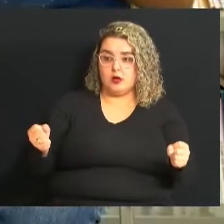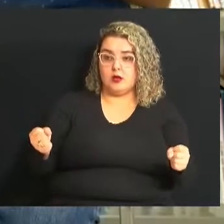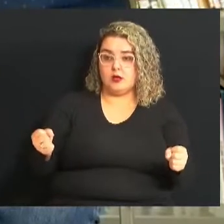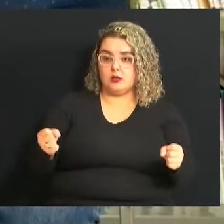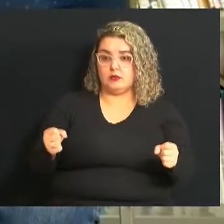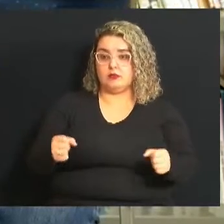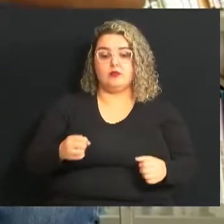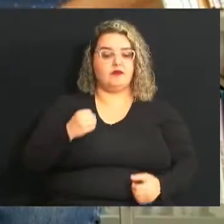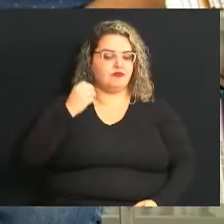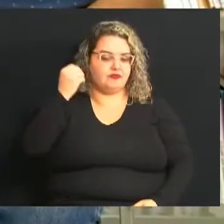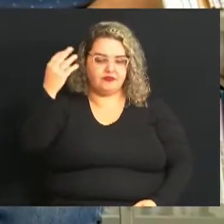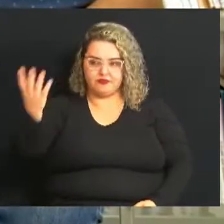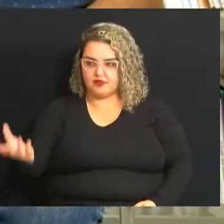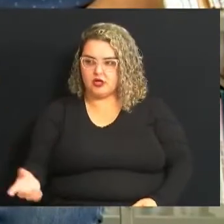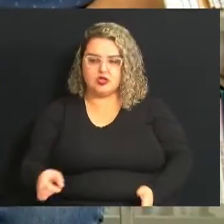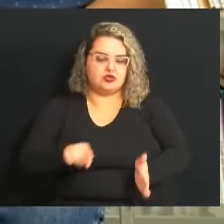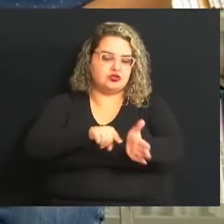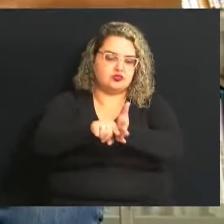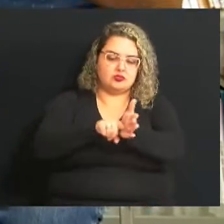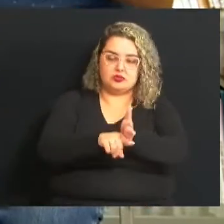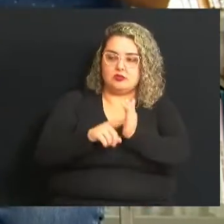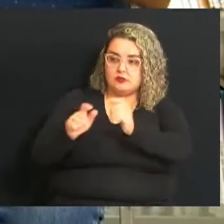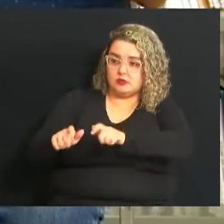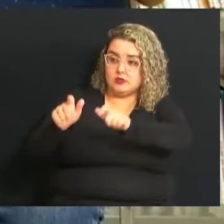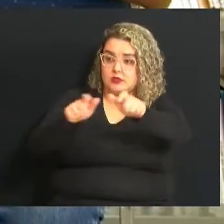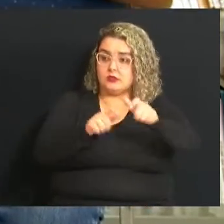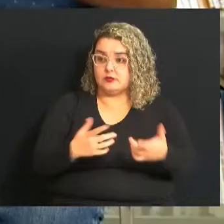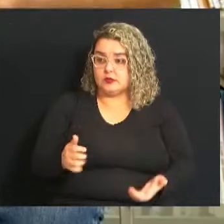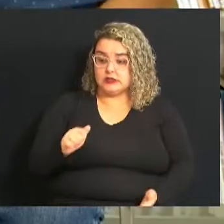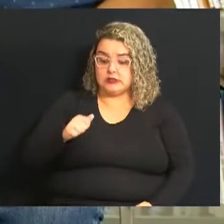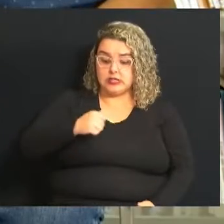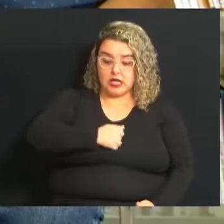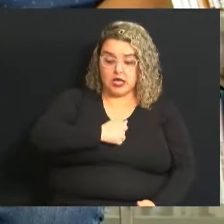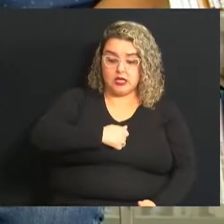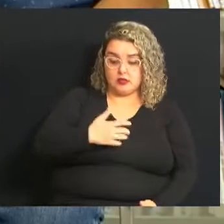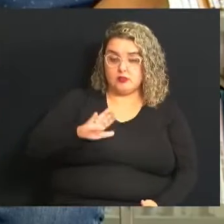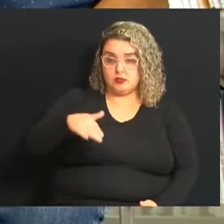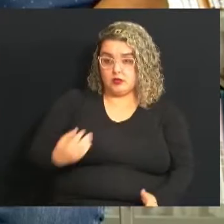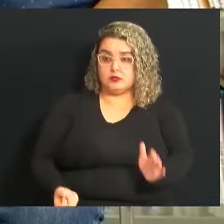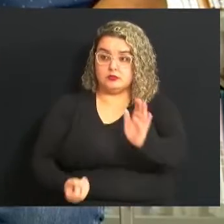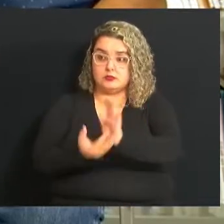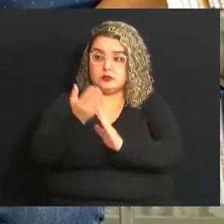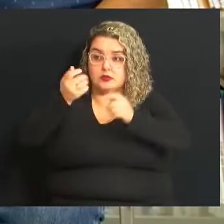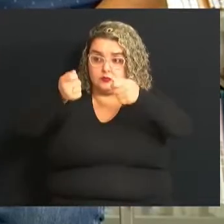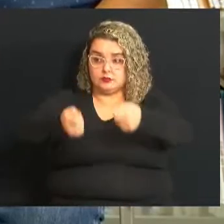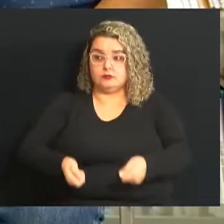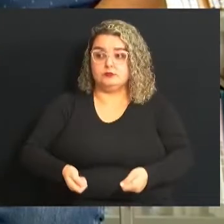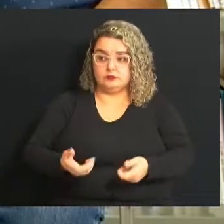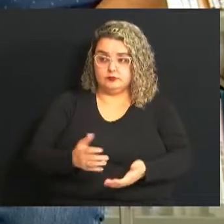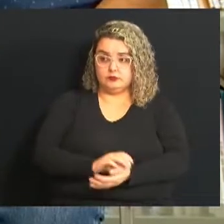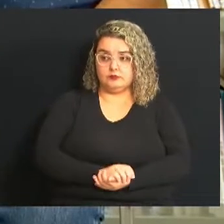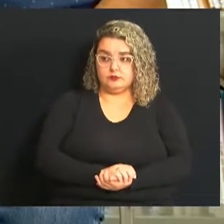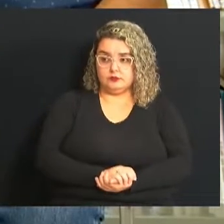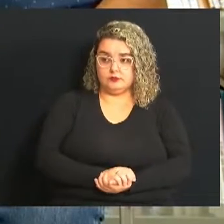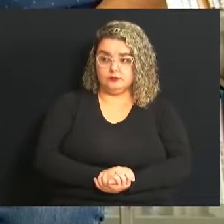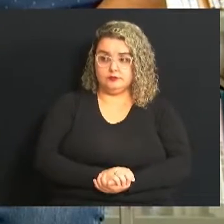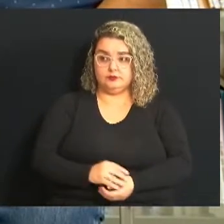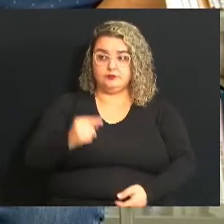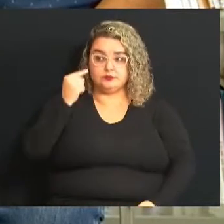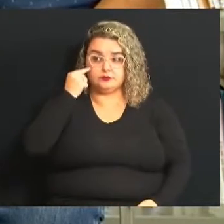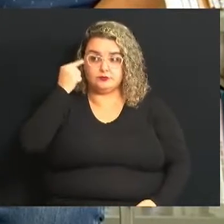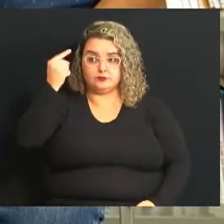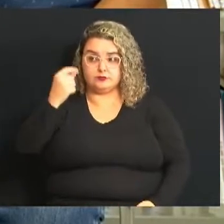expedições que também vão para esses lugares, mas a antropologia, quando se estabelece, ela se estabelece muito fincada na ideia do